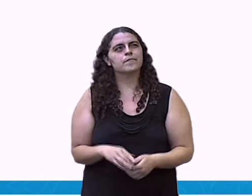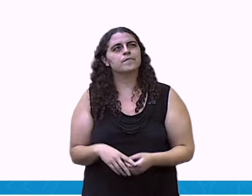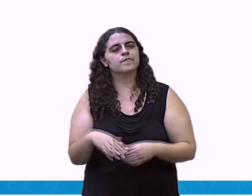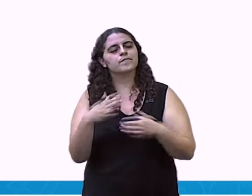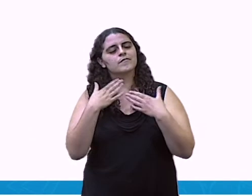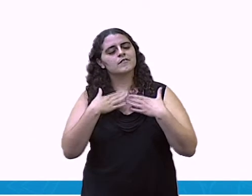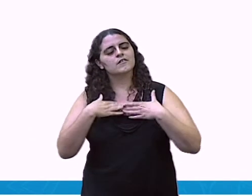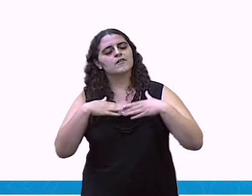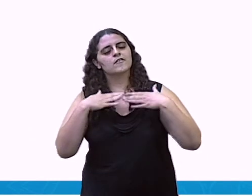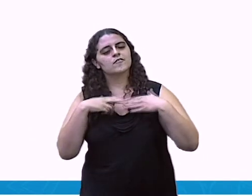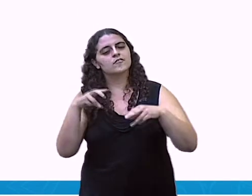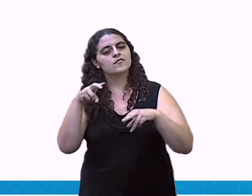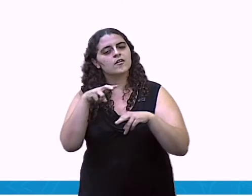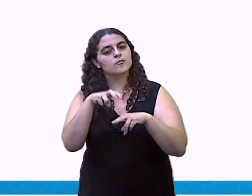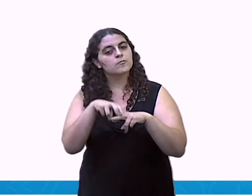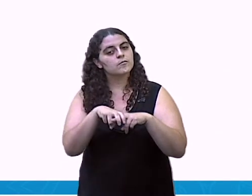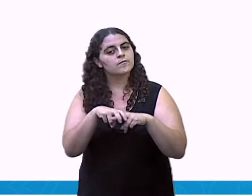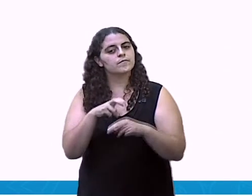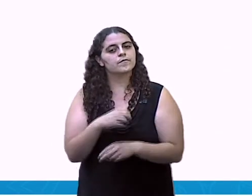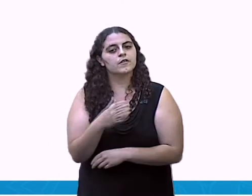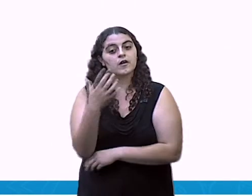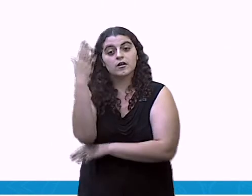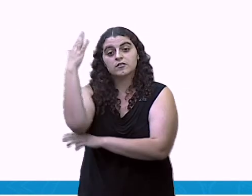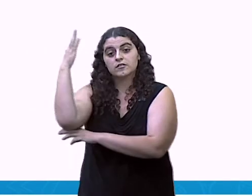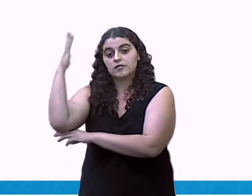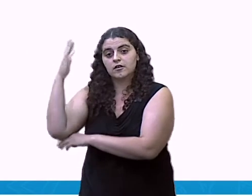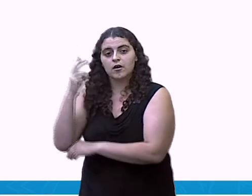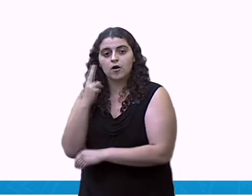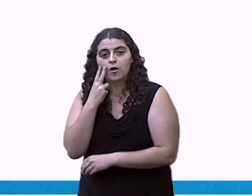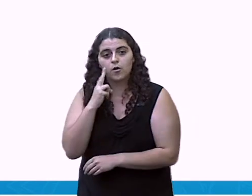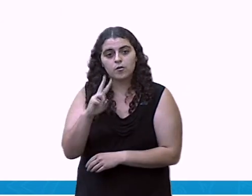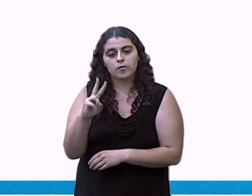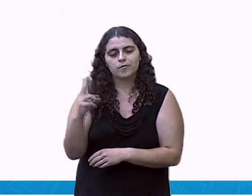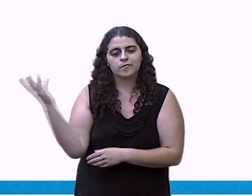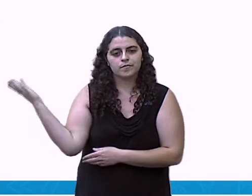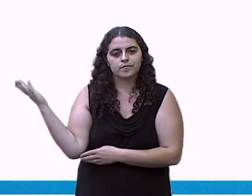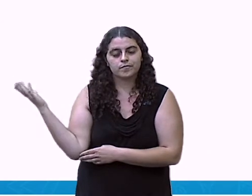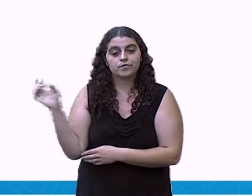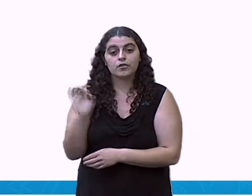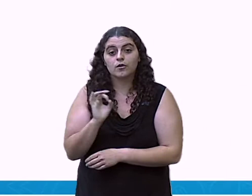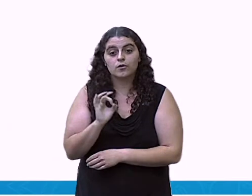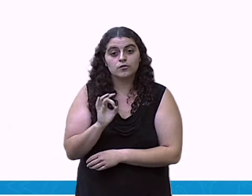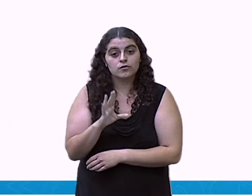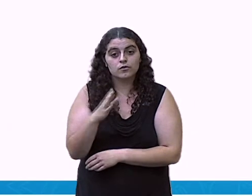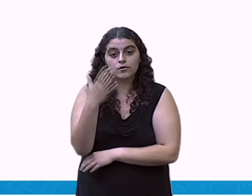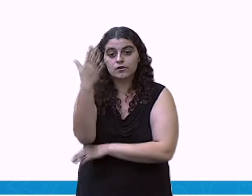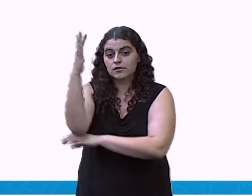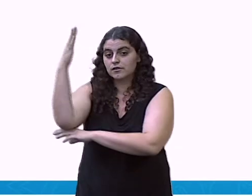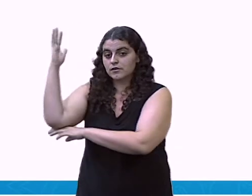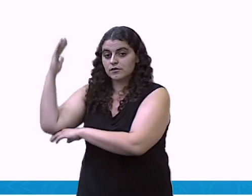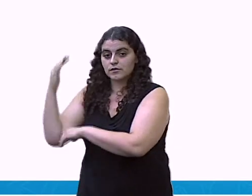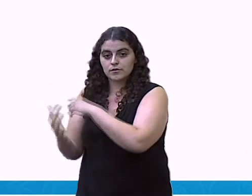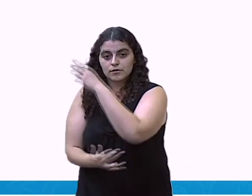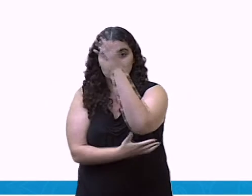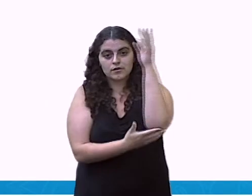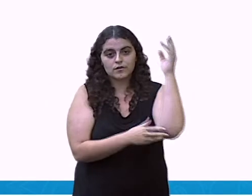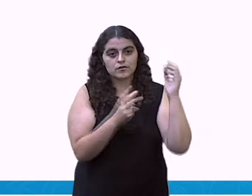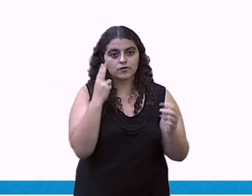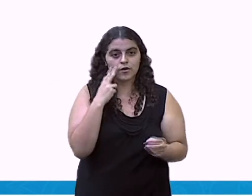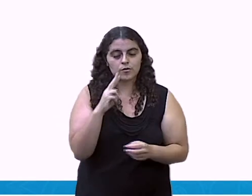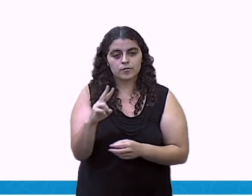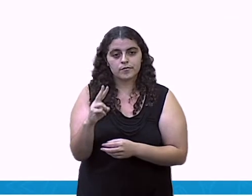temos, se a gente analisar somente nesse quadrinho, nós temos aqui uma paisagem somente natural. Nós não